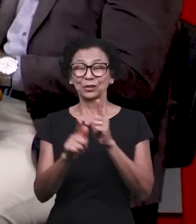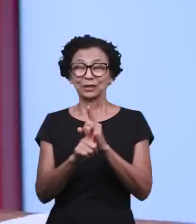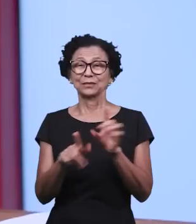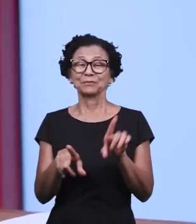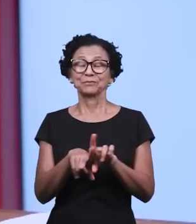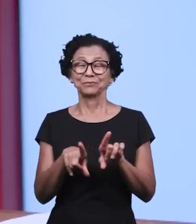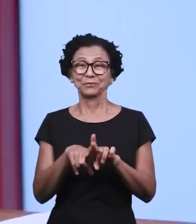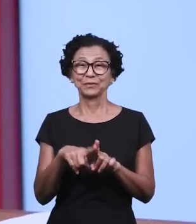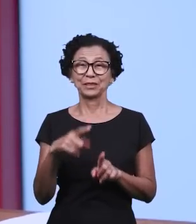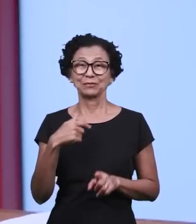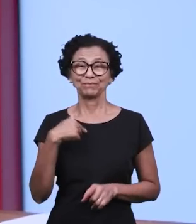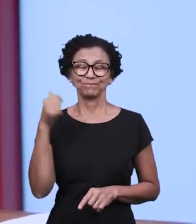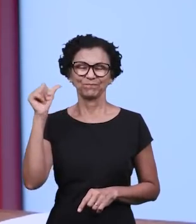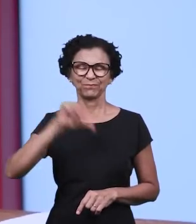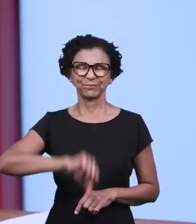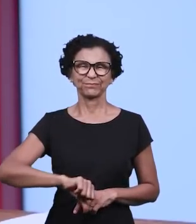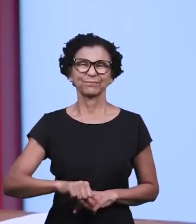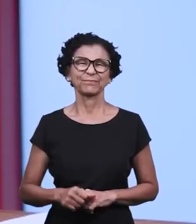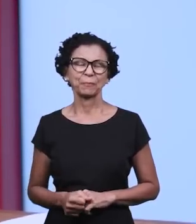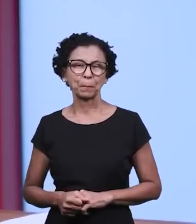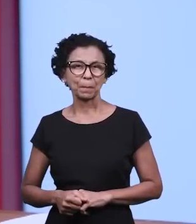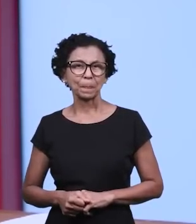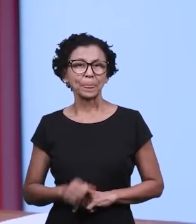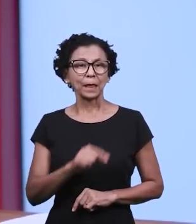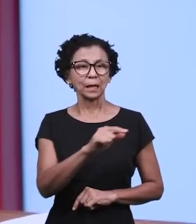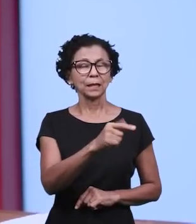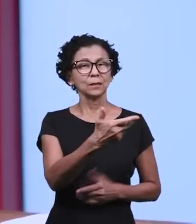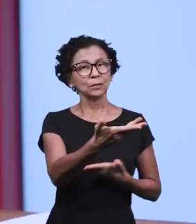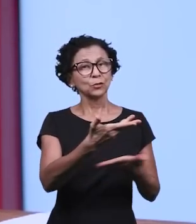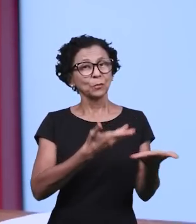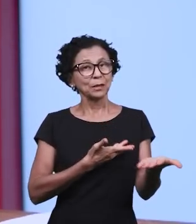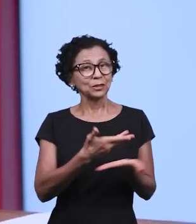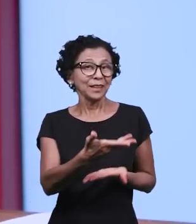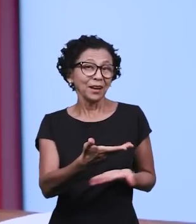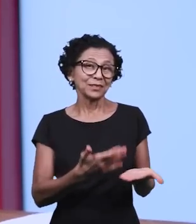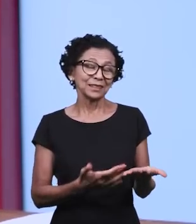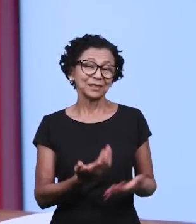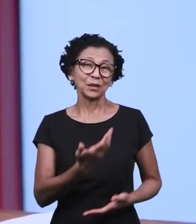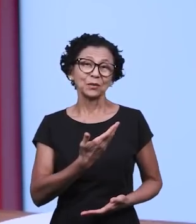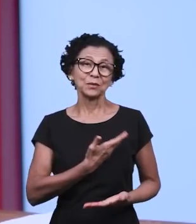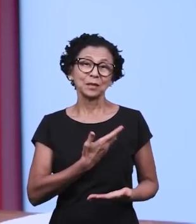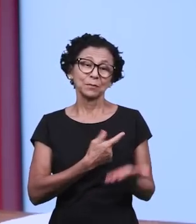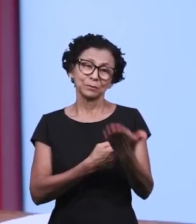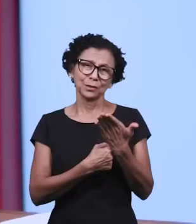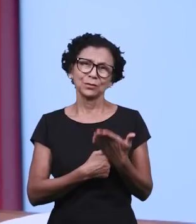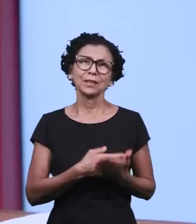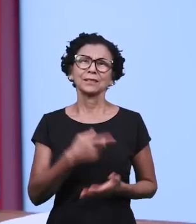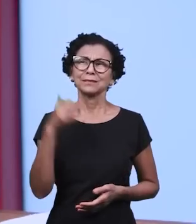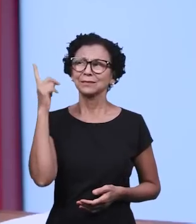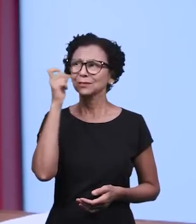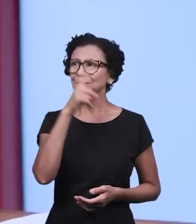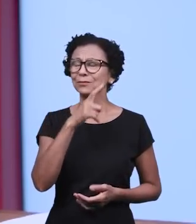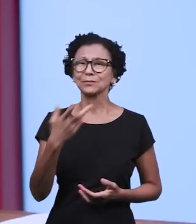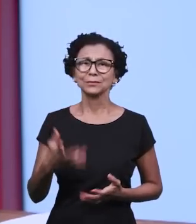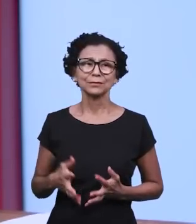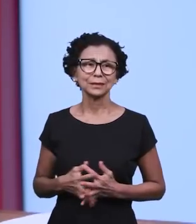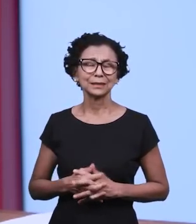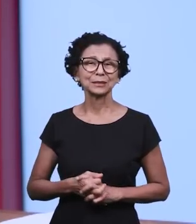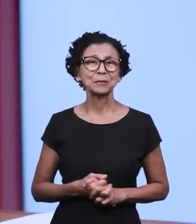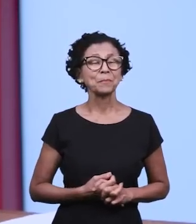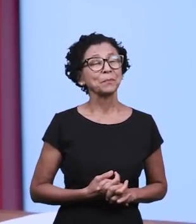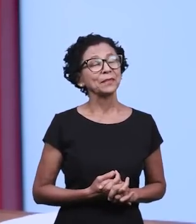desse primeiro tema, né? Vamos iniciar com ele. E eu passo a palavra aqui para o pastor Antônio Carlos